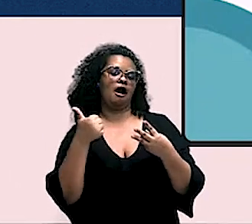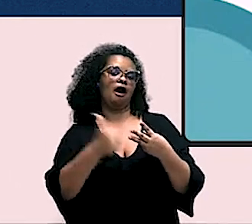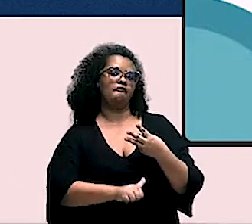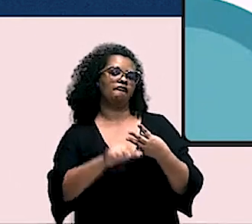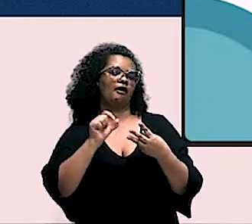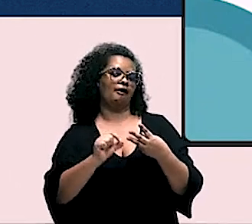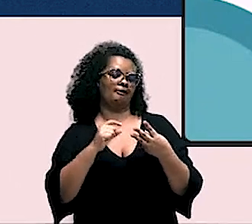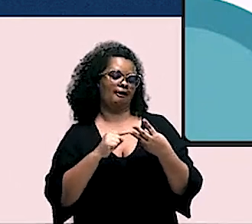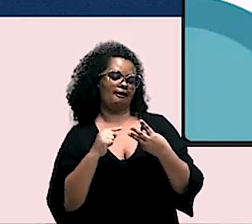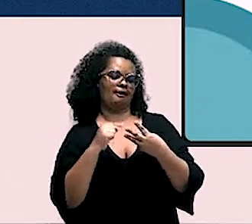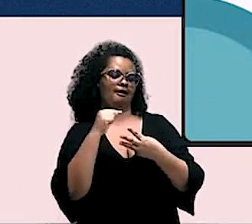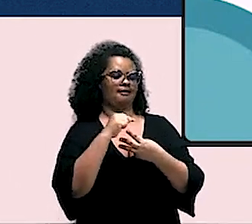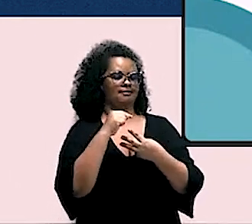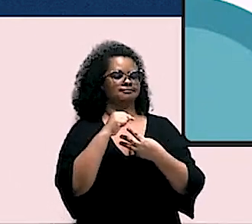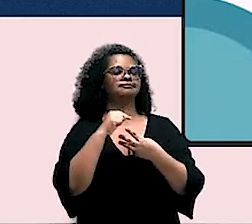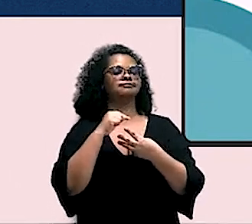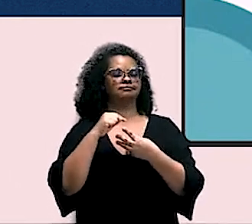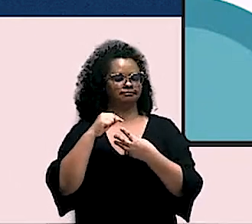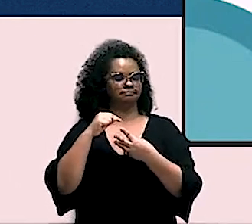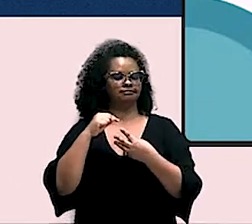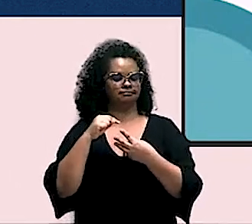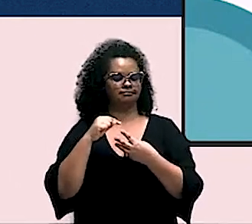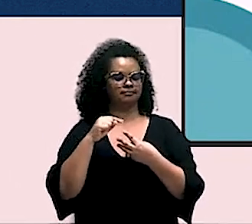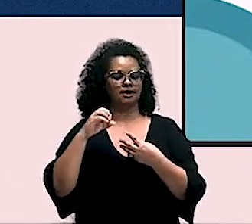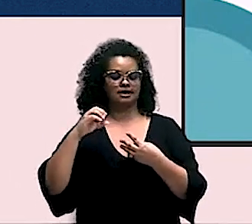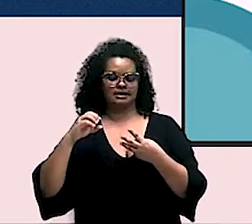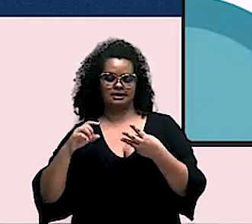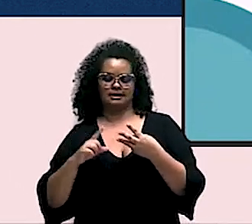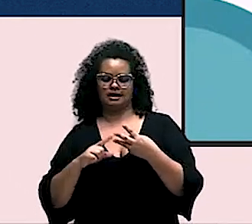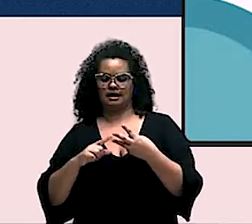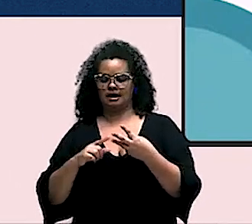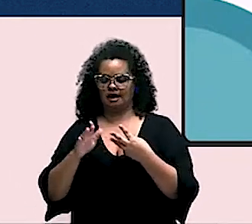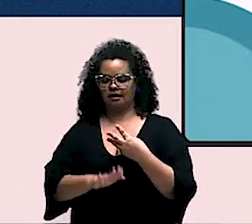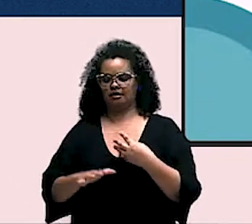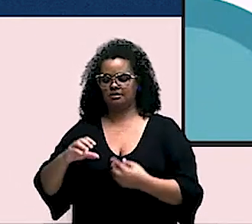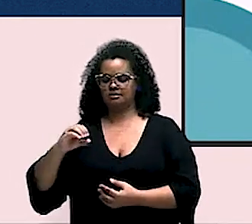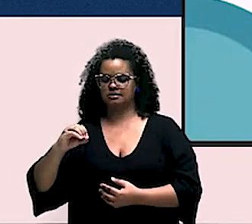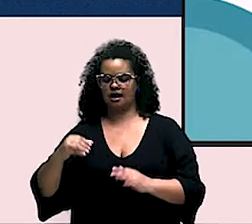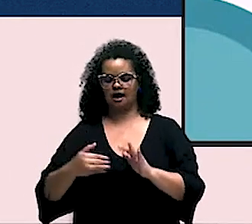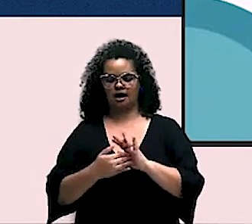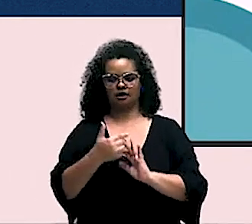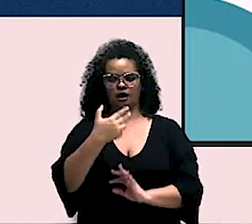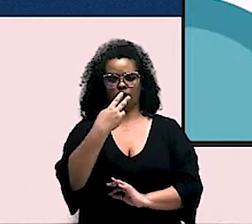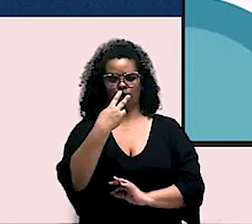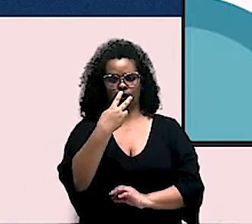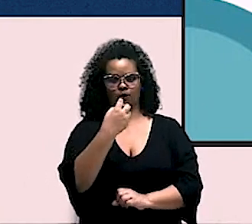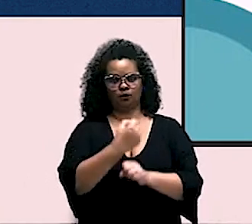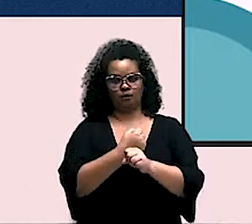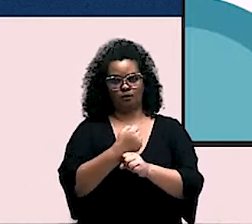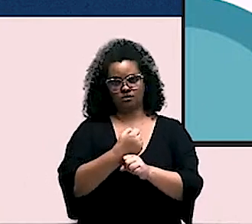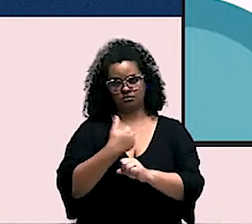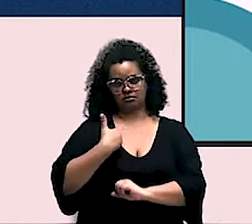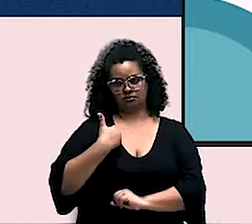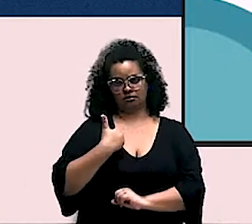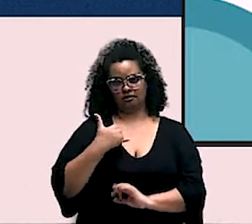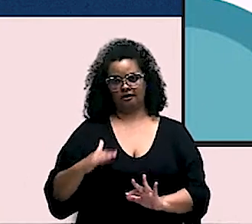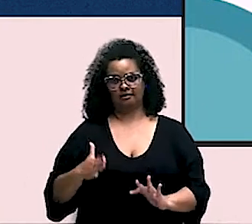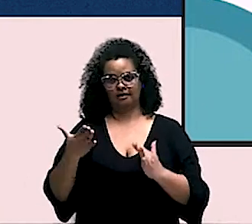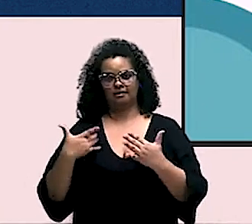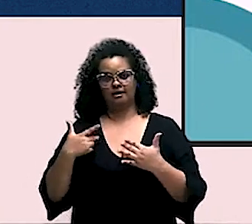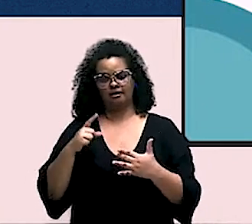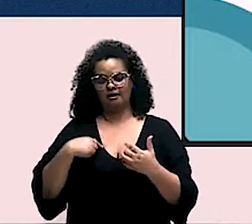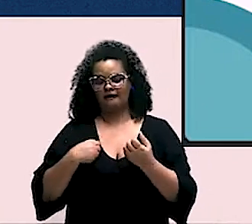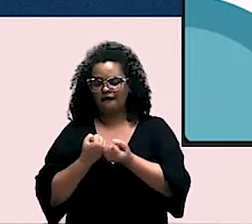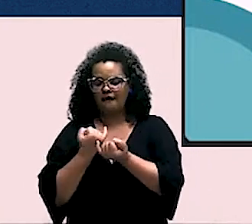que foram realizados para aqueles pacientes do 0 aos 2 anos, né, que foi o período que a gente selecionou. E aí são diversos